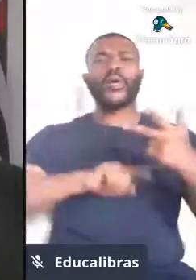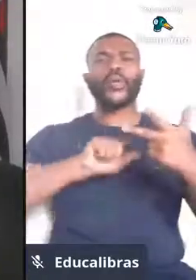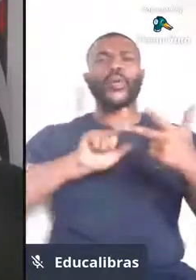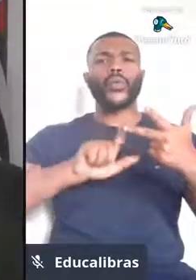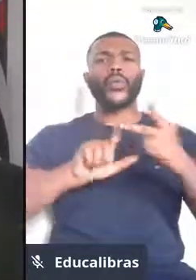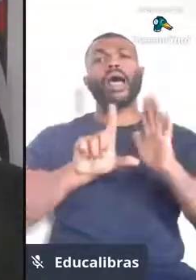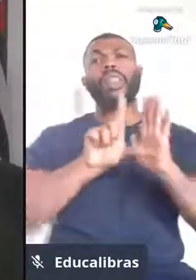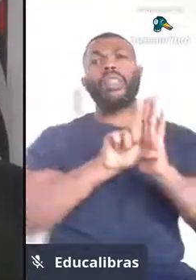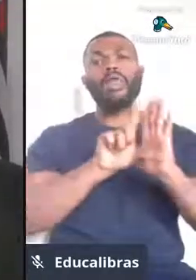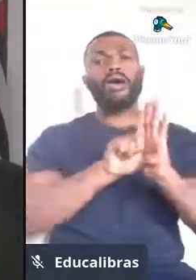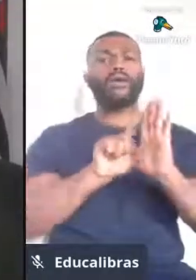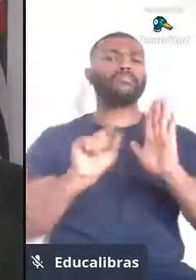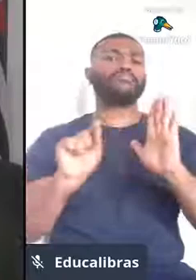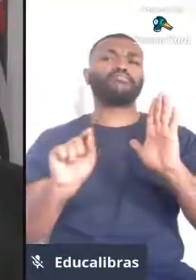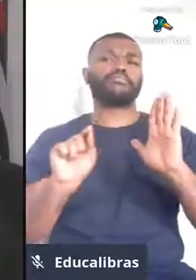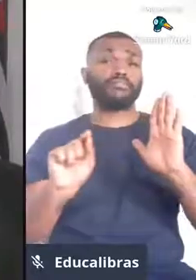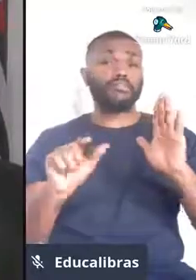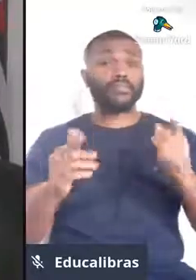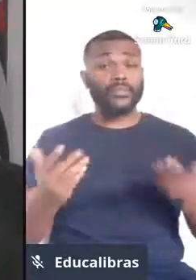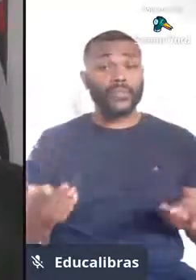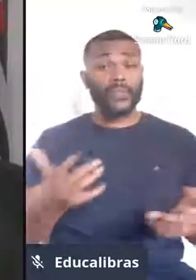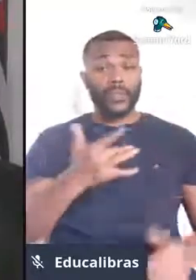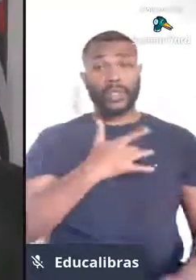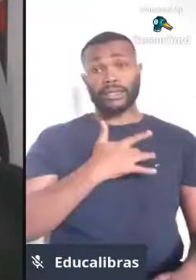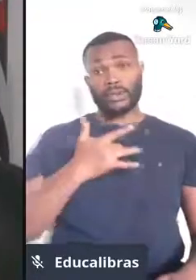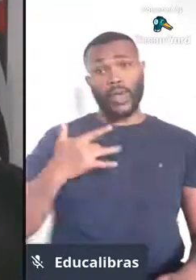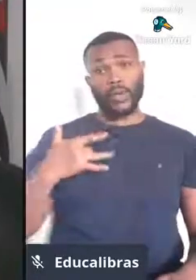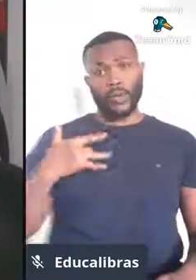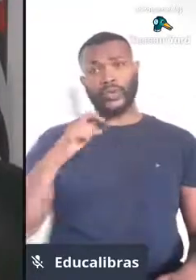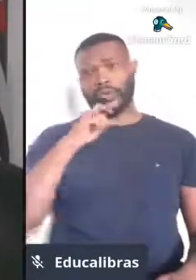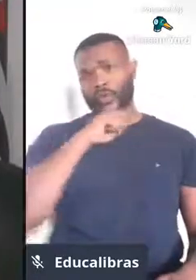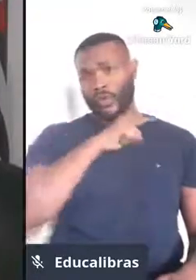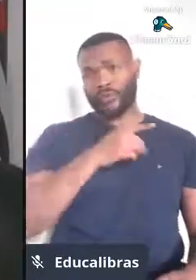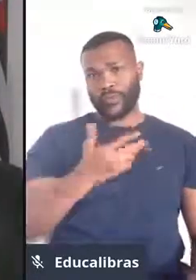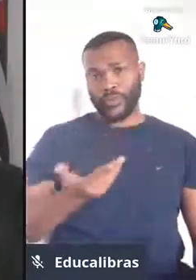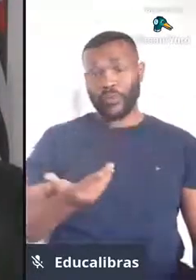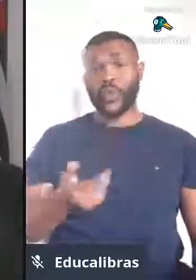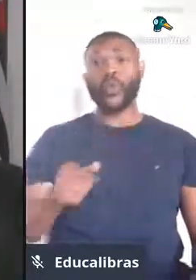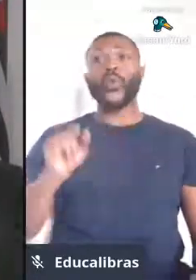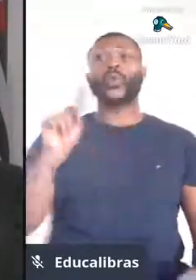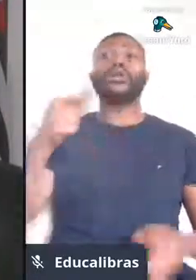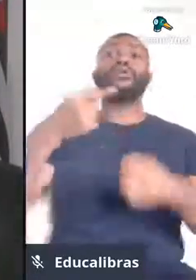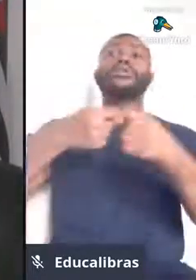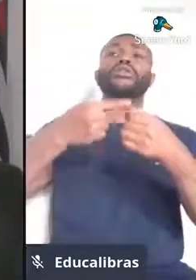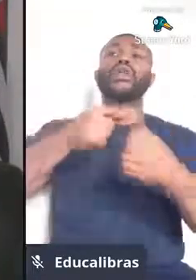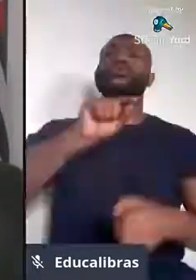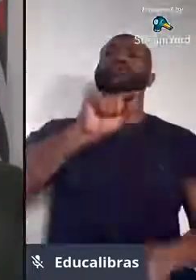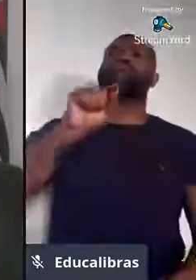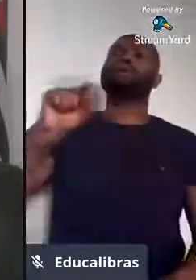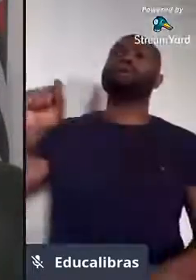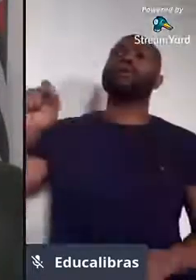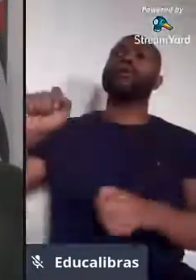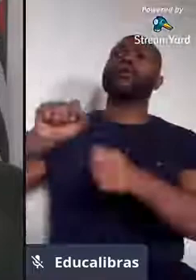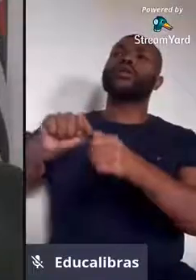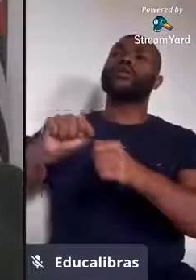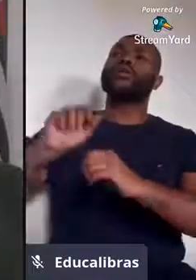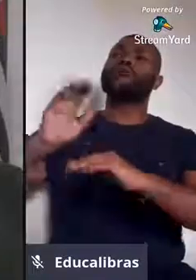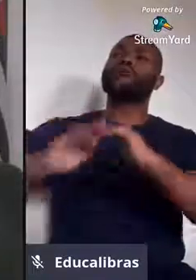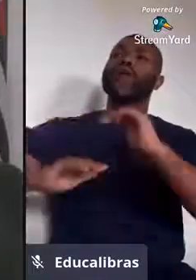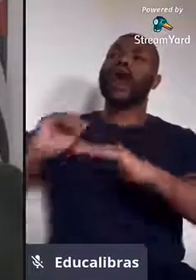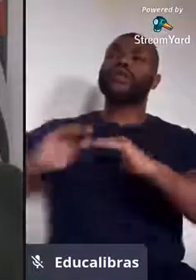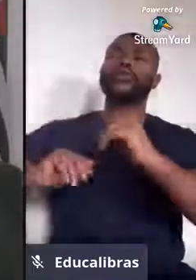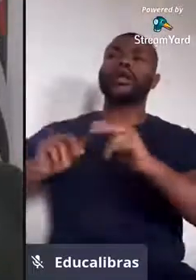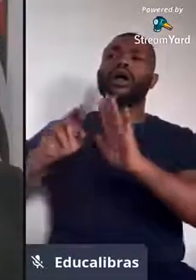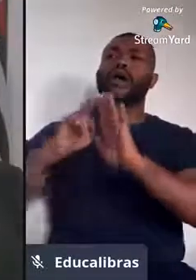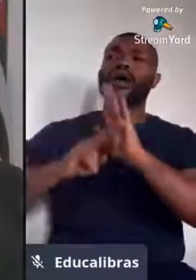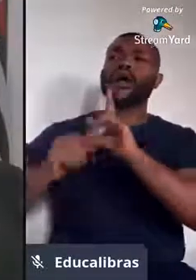legislação, em saúde, obviamente, o que as cidades estavam adotando para combate ao coronavírus. E